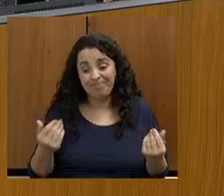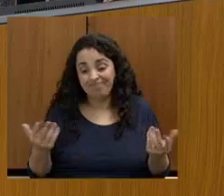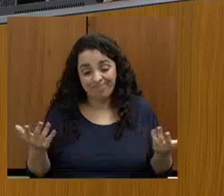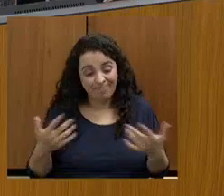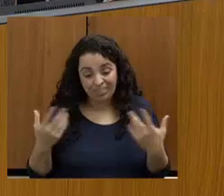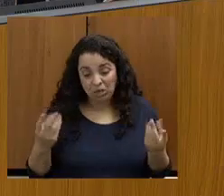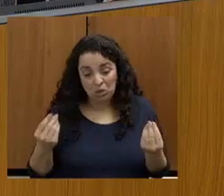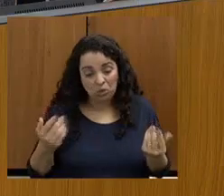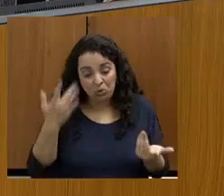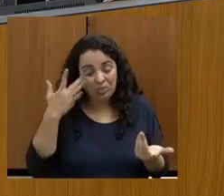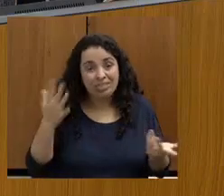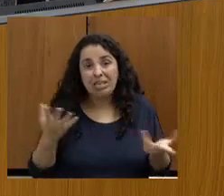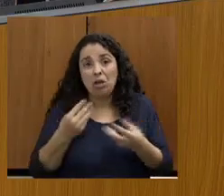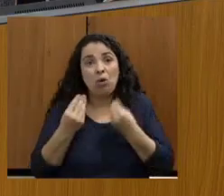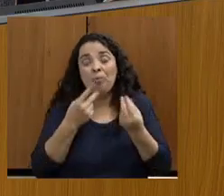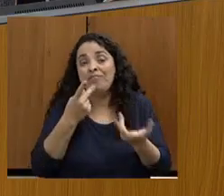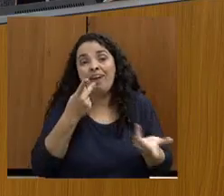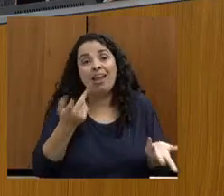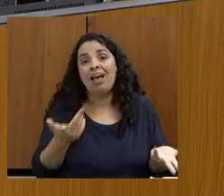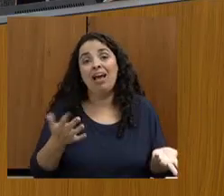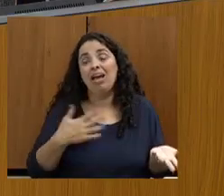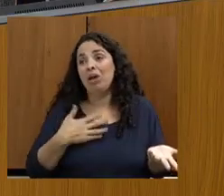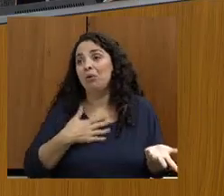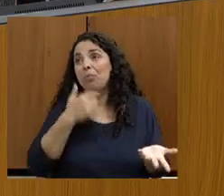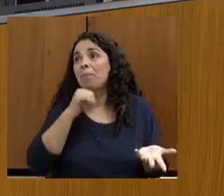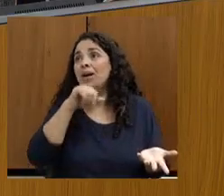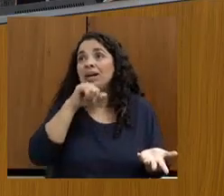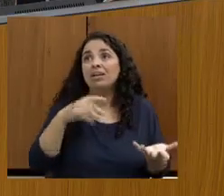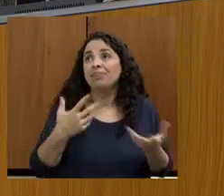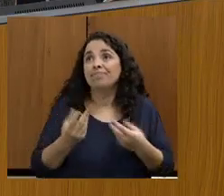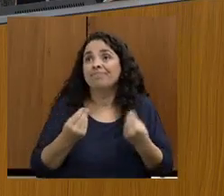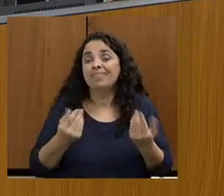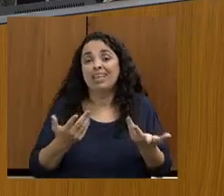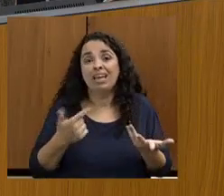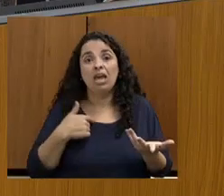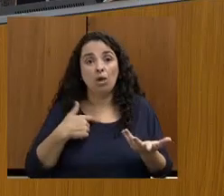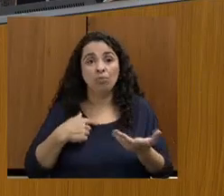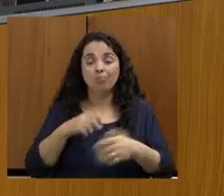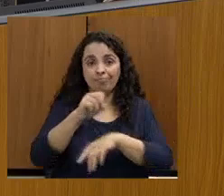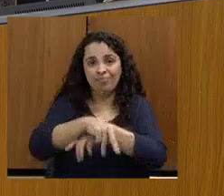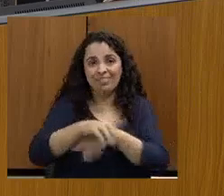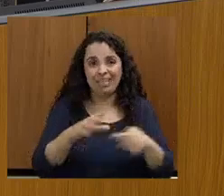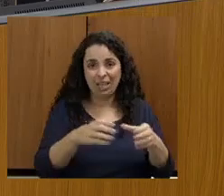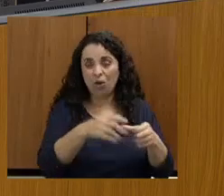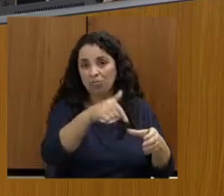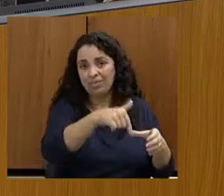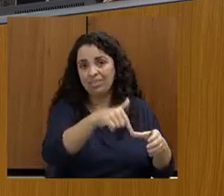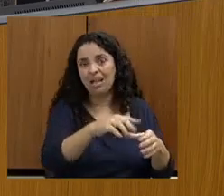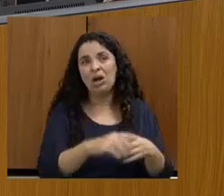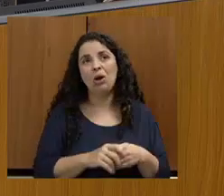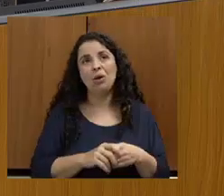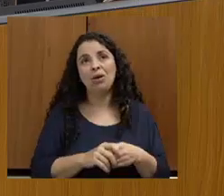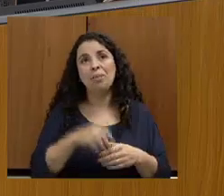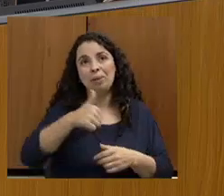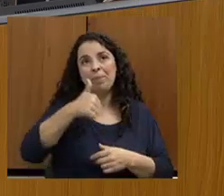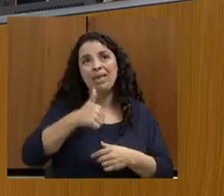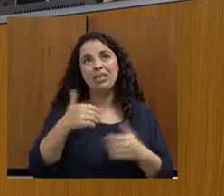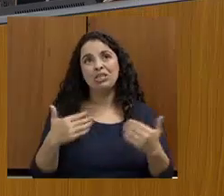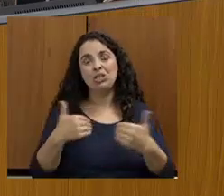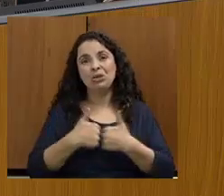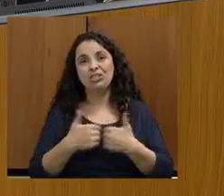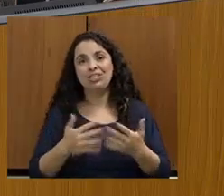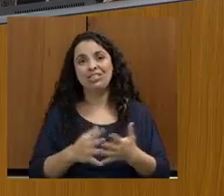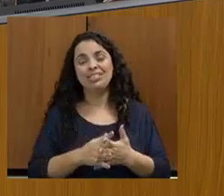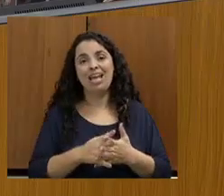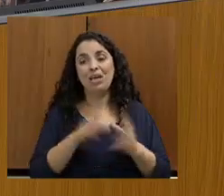Não sei nem o que eu estou falando aqui como mãe, não estou falando como... Eu entrei na comissão, quando a minha comissão primeira era de autista, para tentar mudar